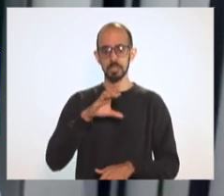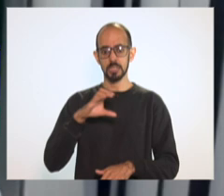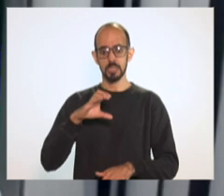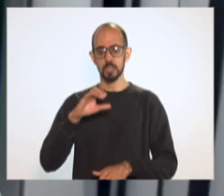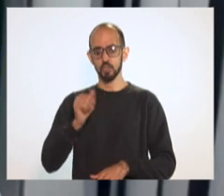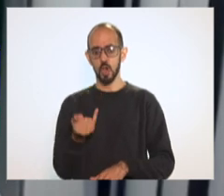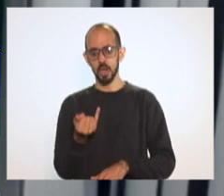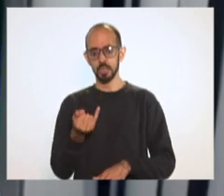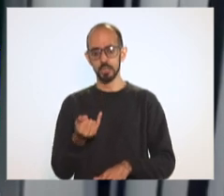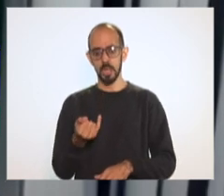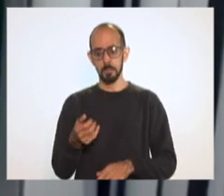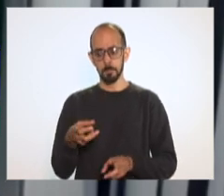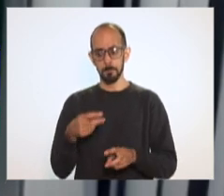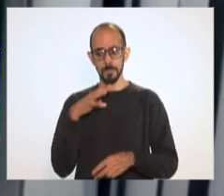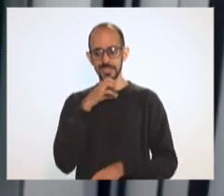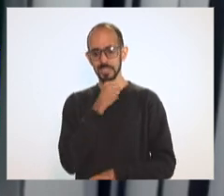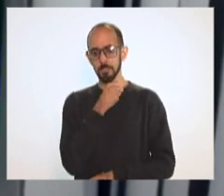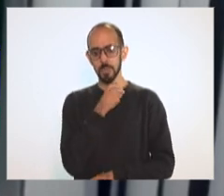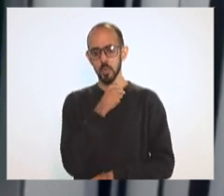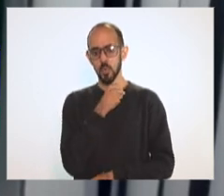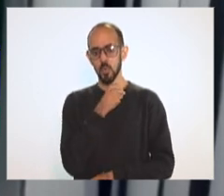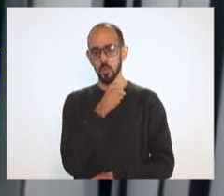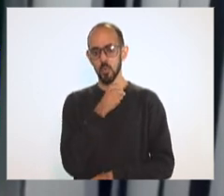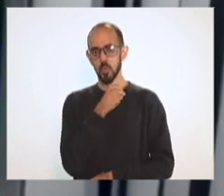a emenda da Comissão.